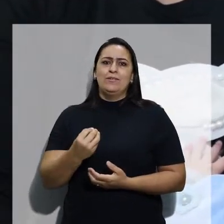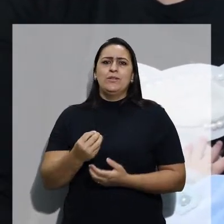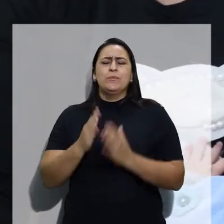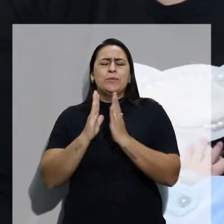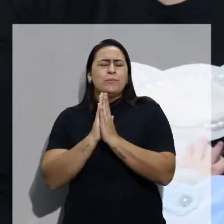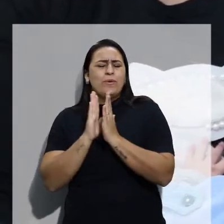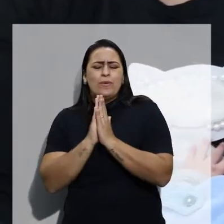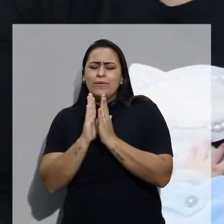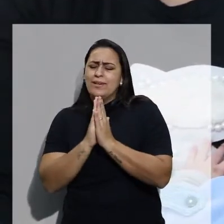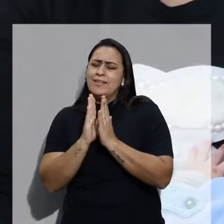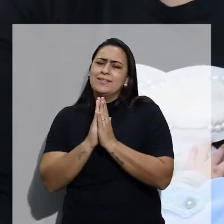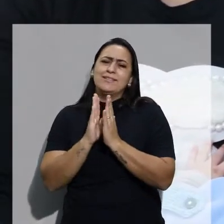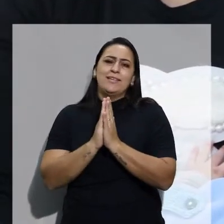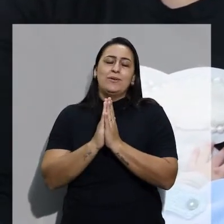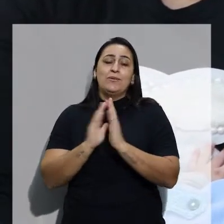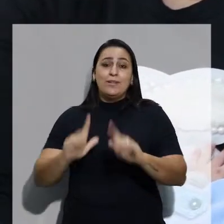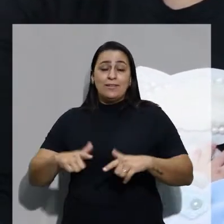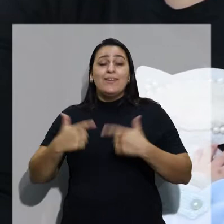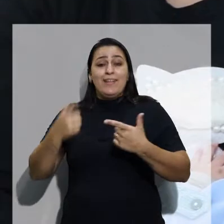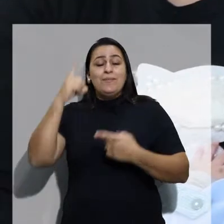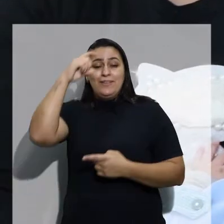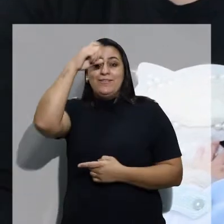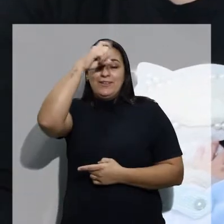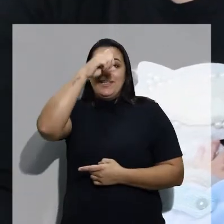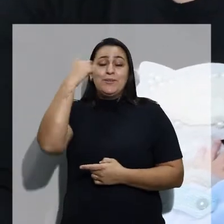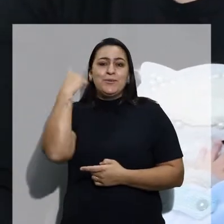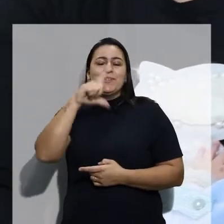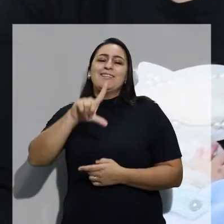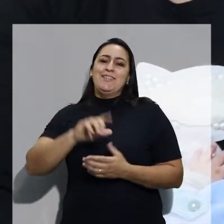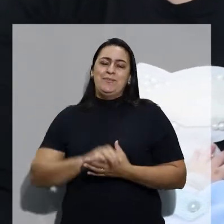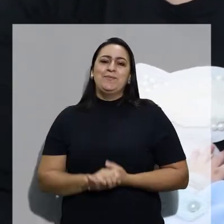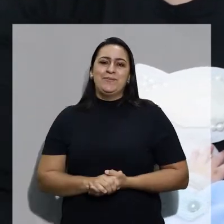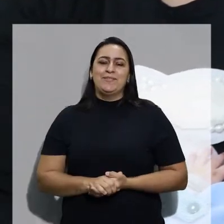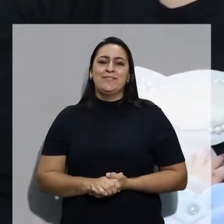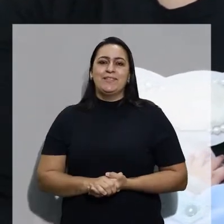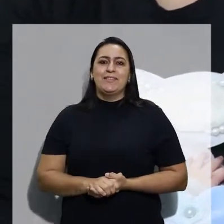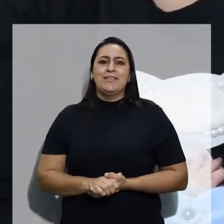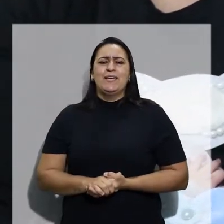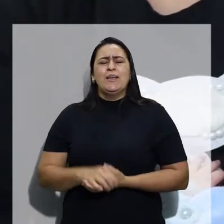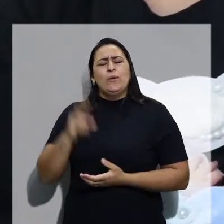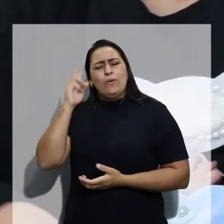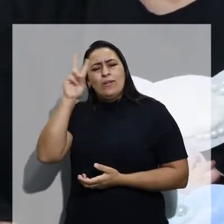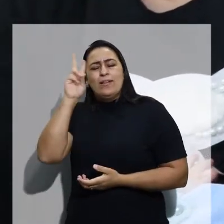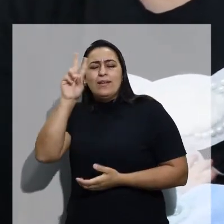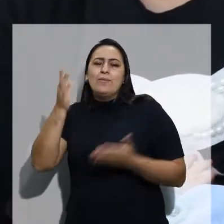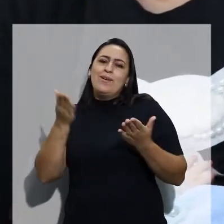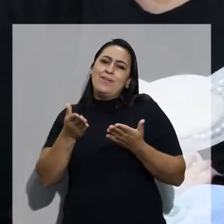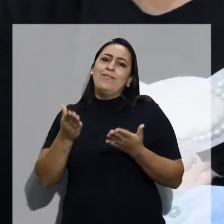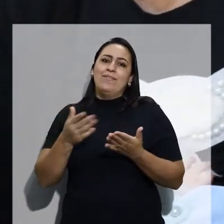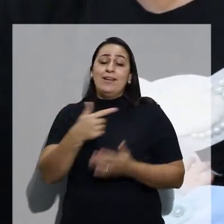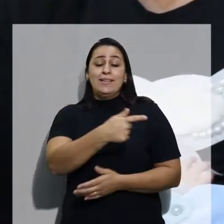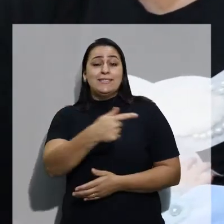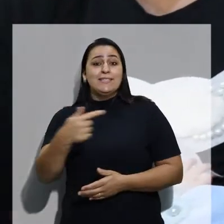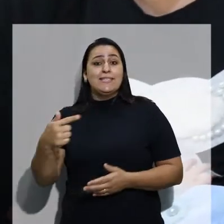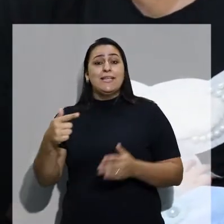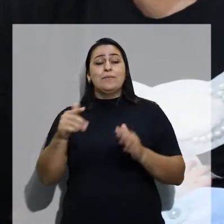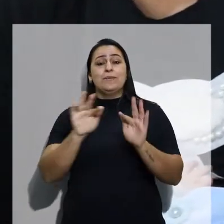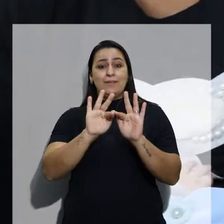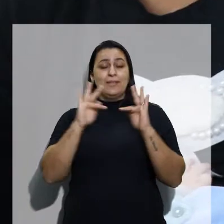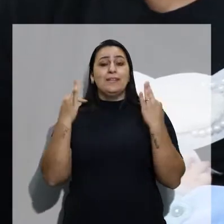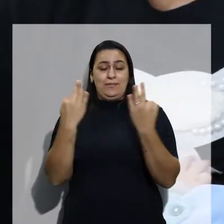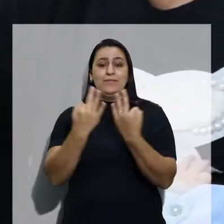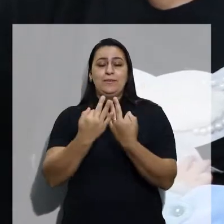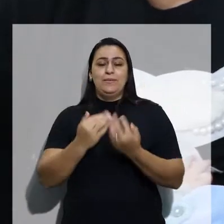foi com muita oração que a gente venceu essas dificuldades. E eu vejo, assim, que eu me lembro muito agora como Semana da